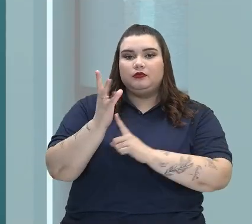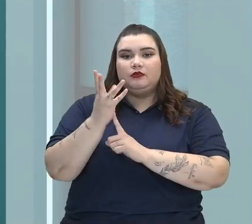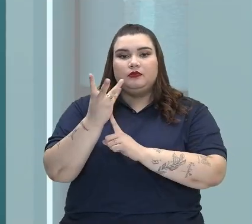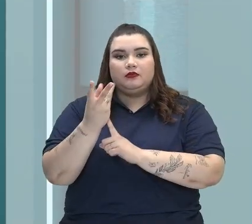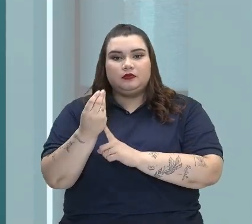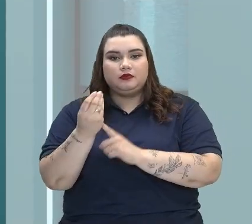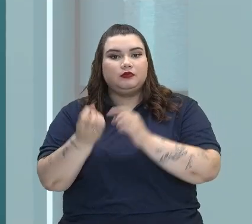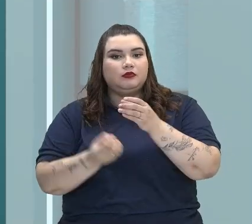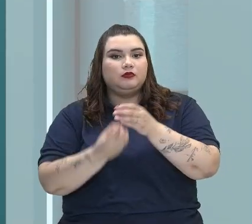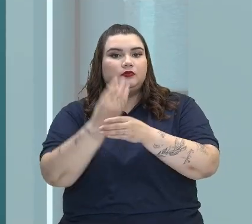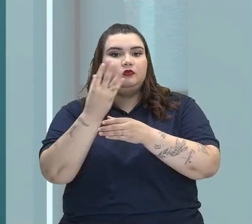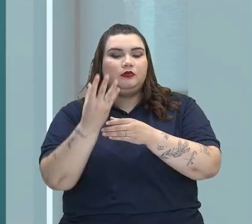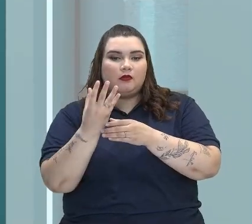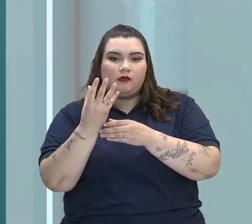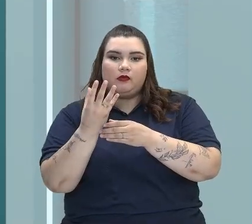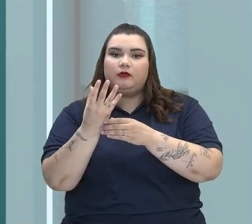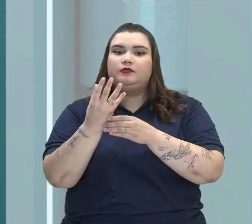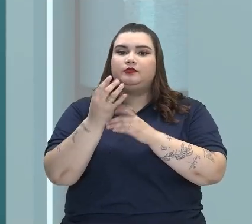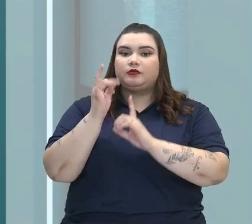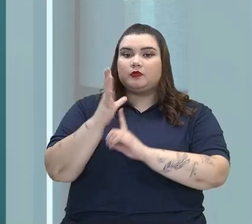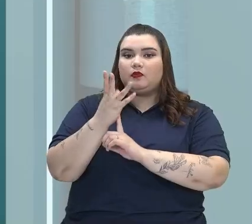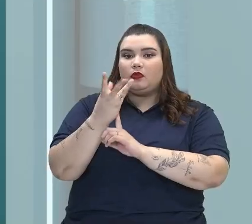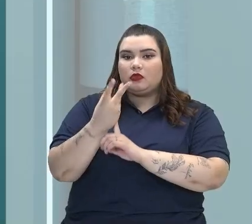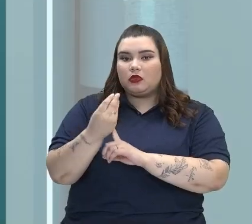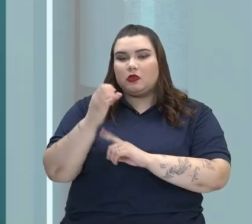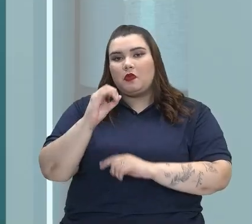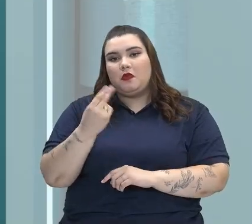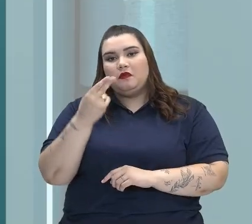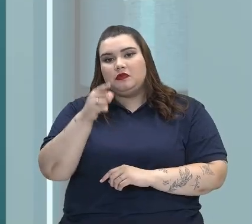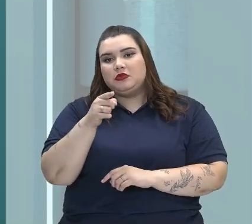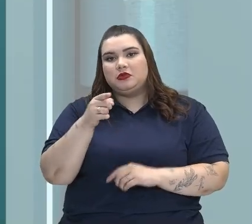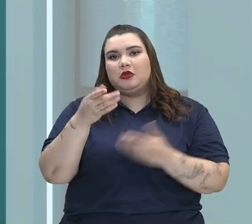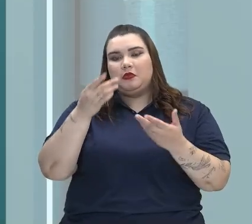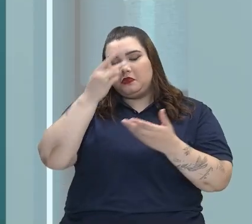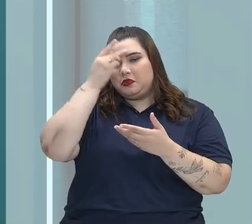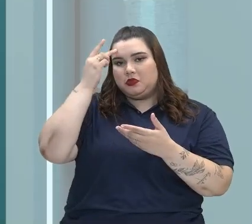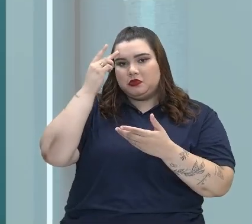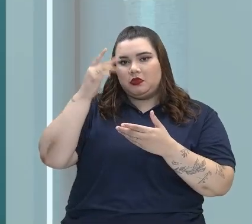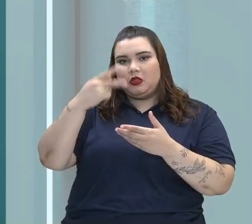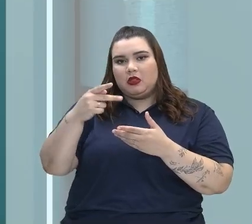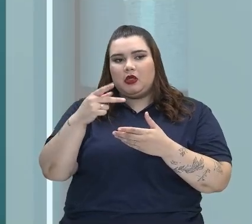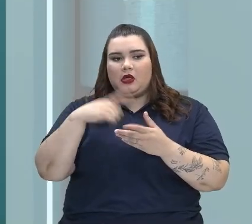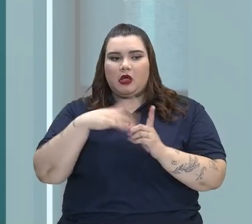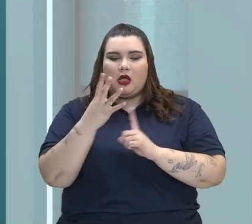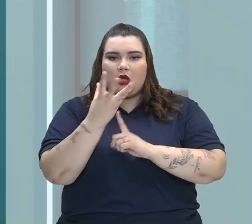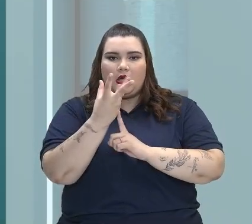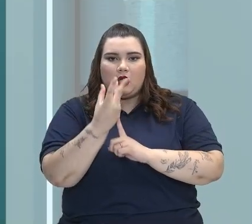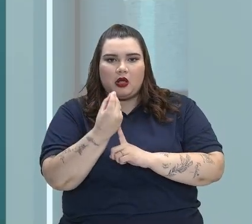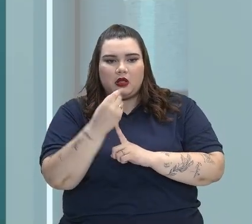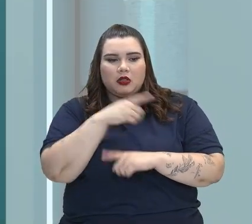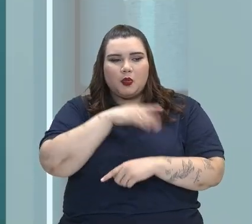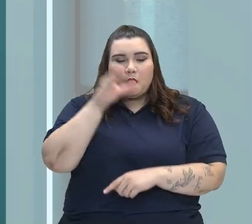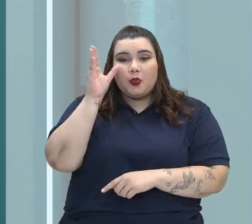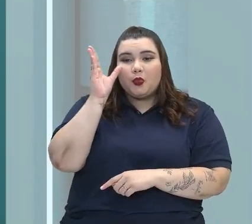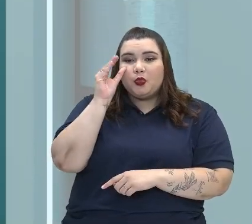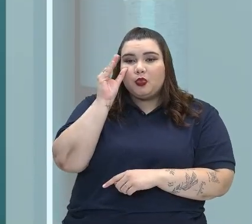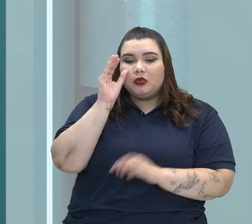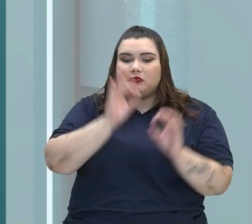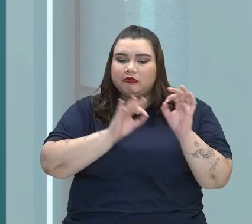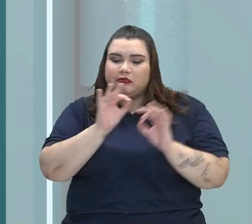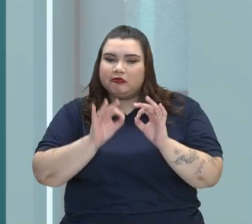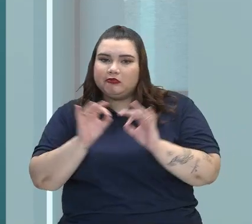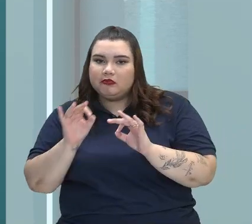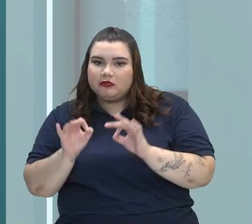ela cria, quando o artista ou você mesmo, um artesão, uma pessoa que tem curiosidade de fazer